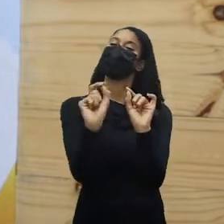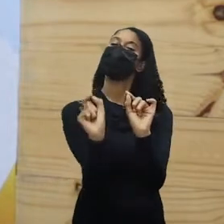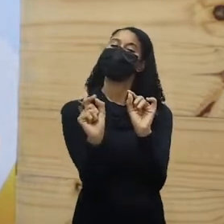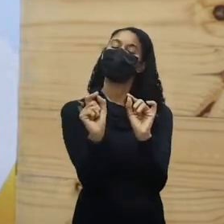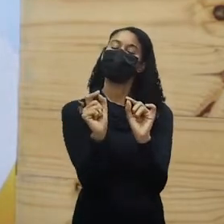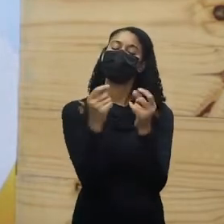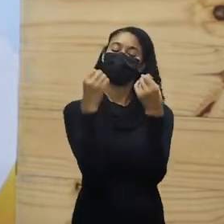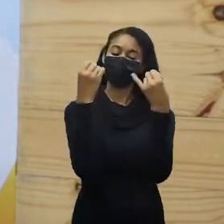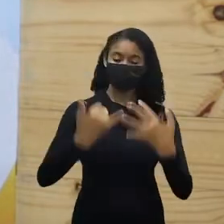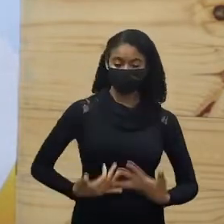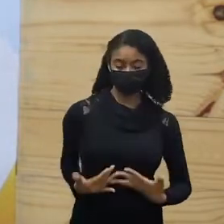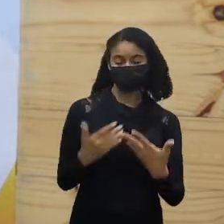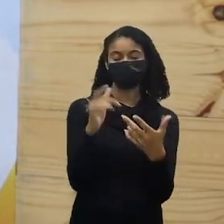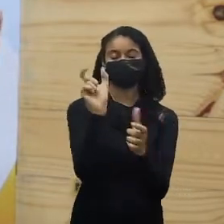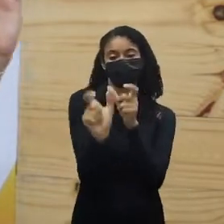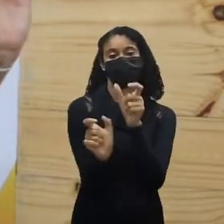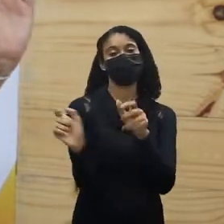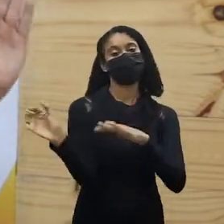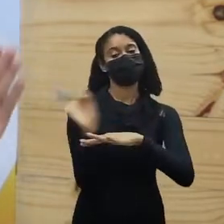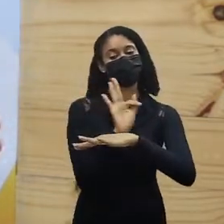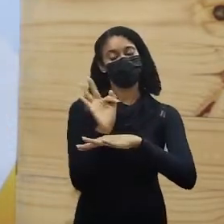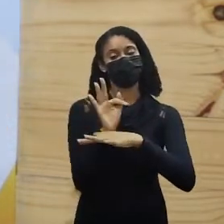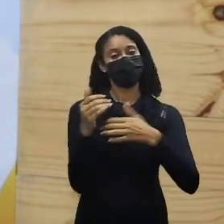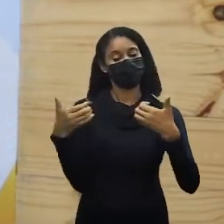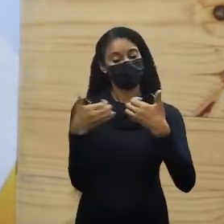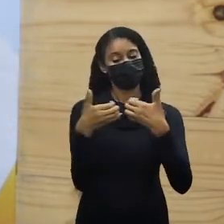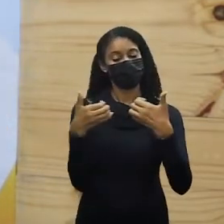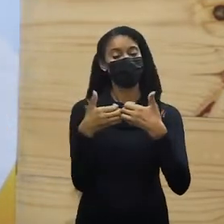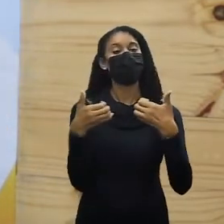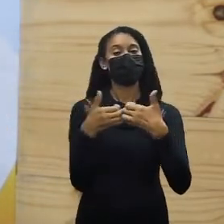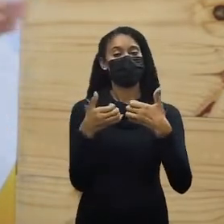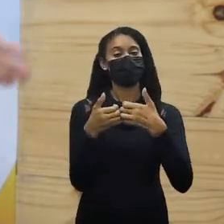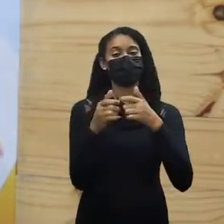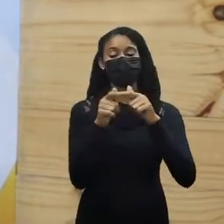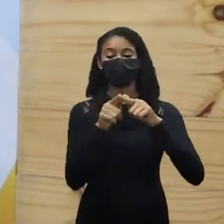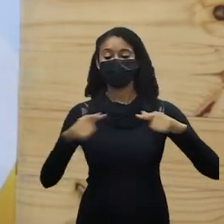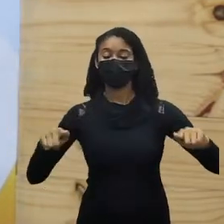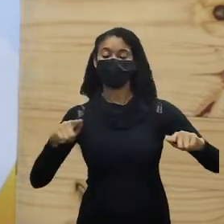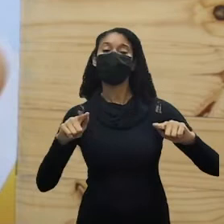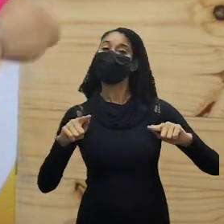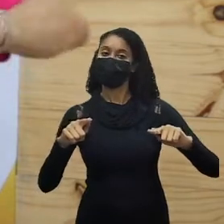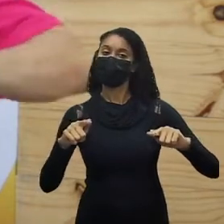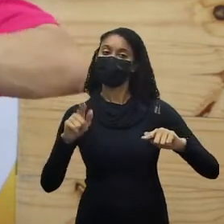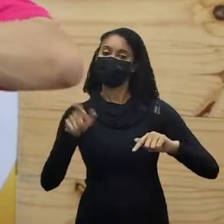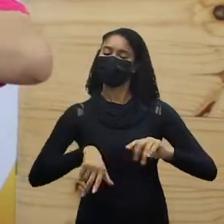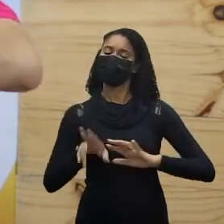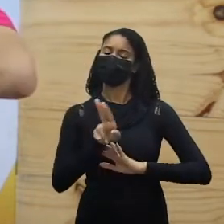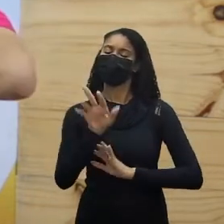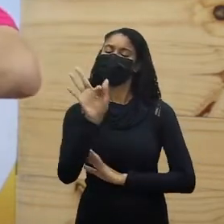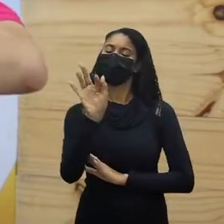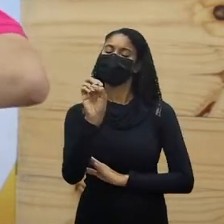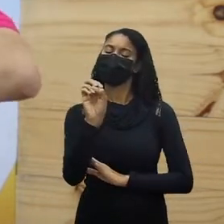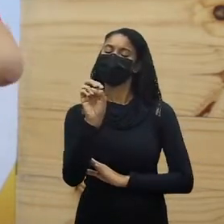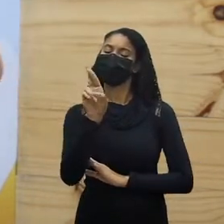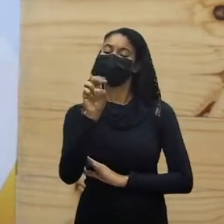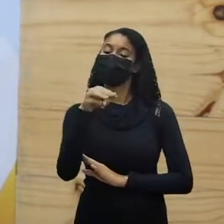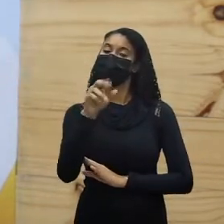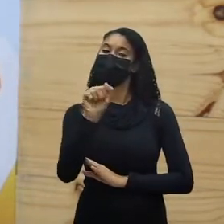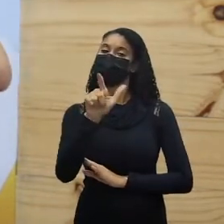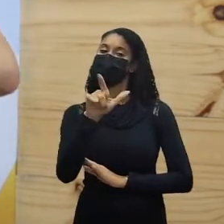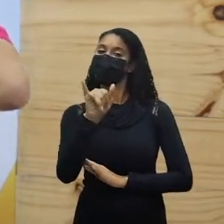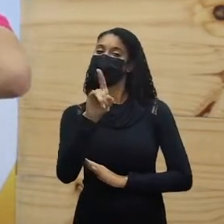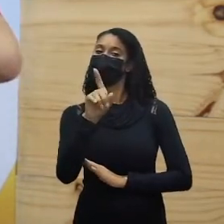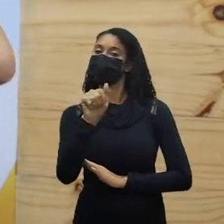aqui a falar de forma mais próxima à gramática, que nós chamamos a formalidade. Já com os amigos, em